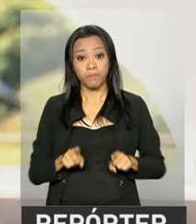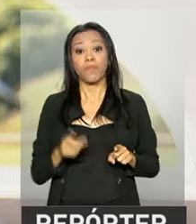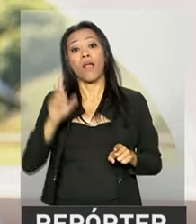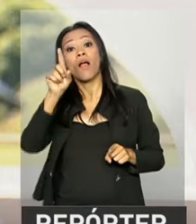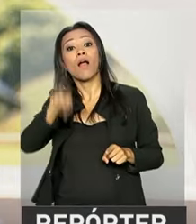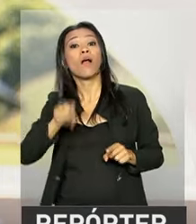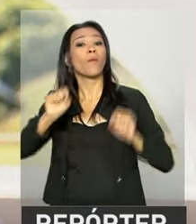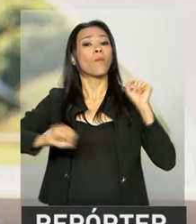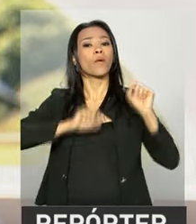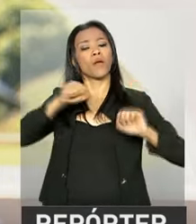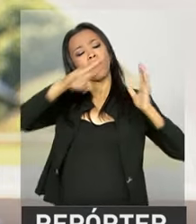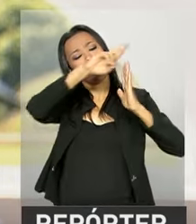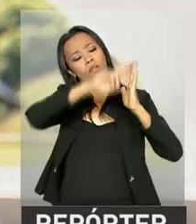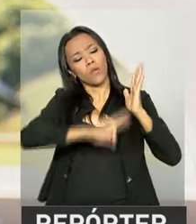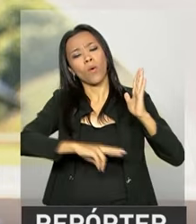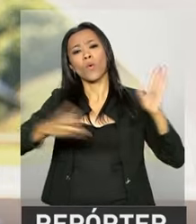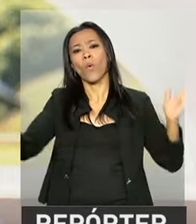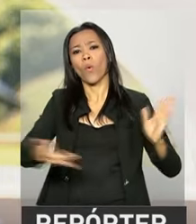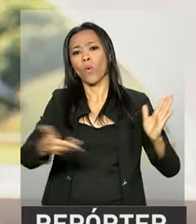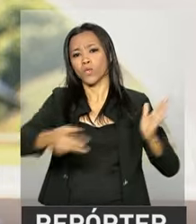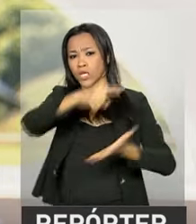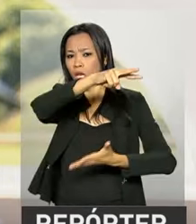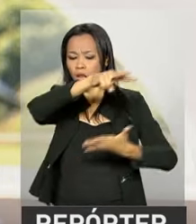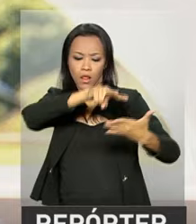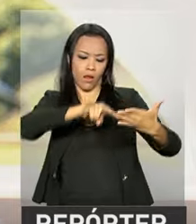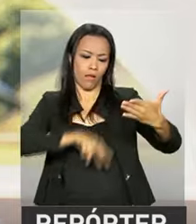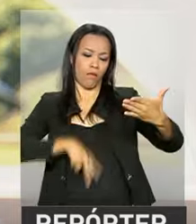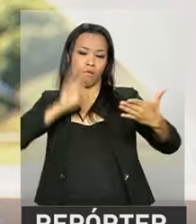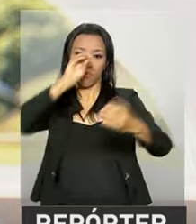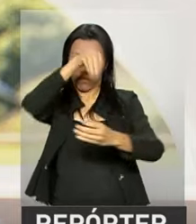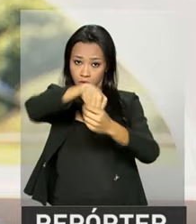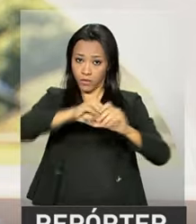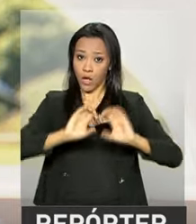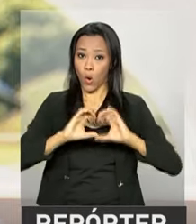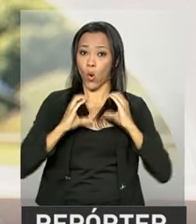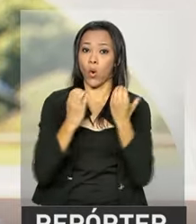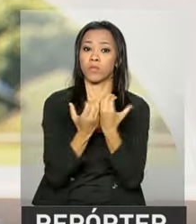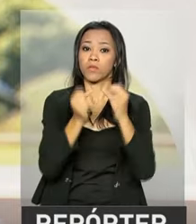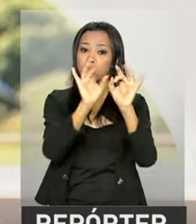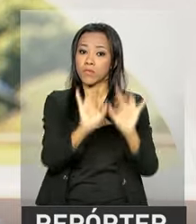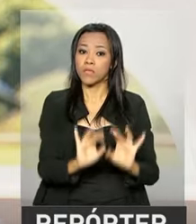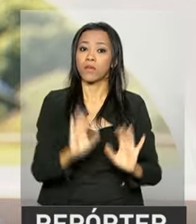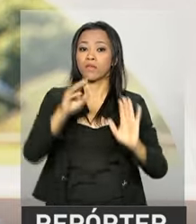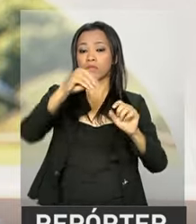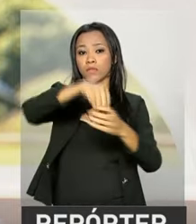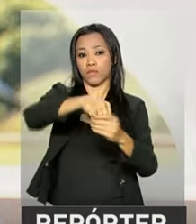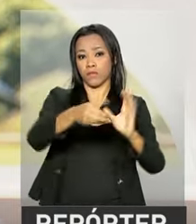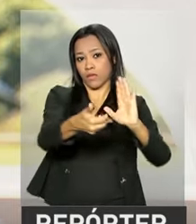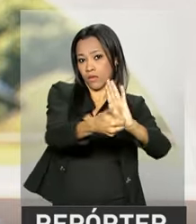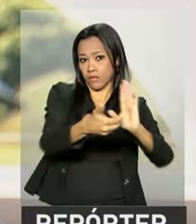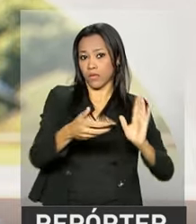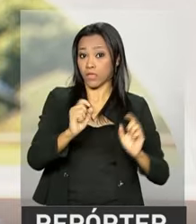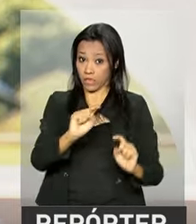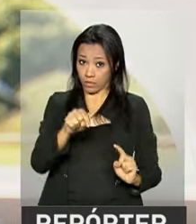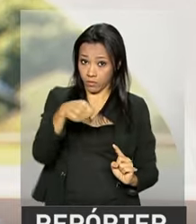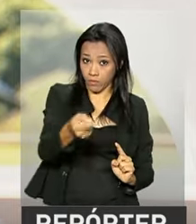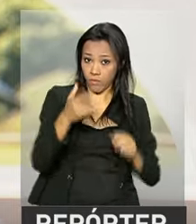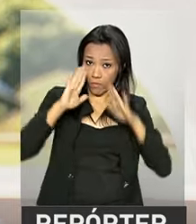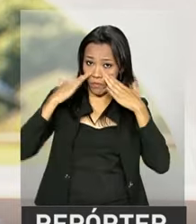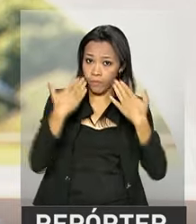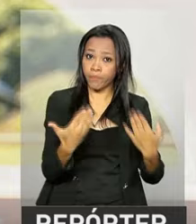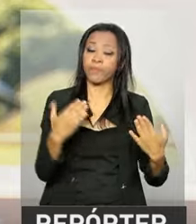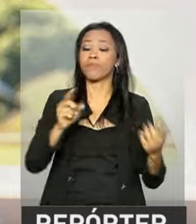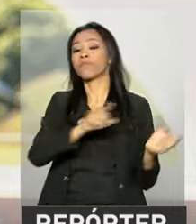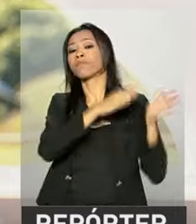de que o relatório seja lido hoje na comissão especial da Câmara que analisa o projeto. Depois de apresentado,